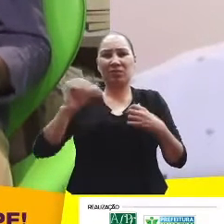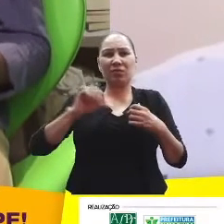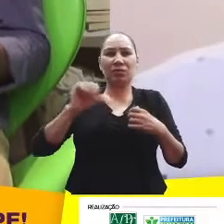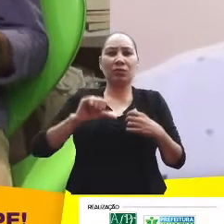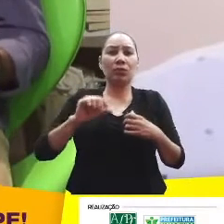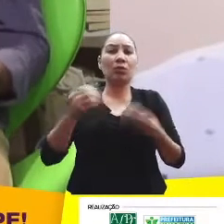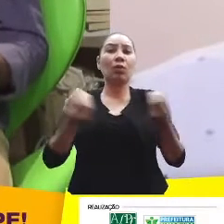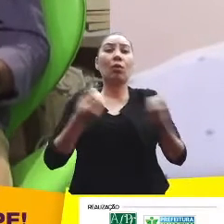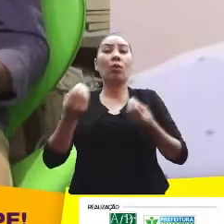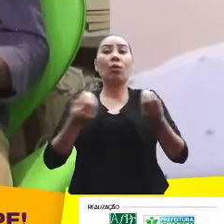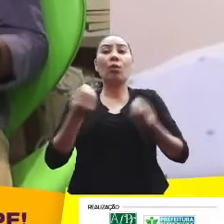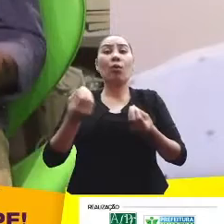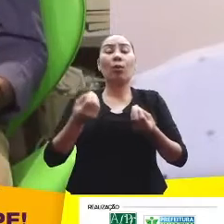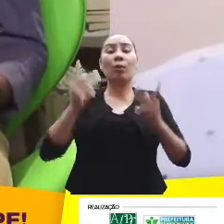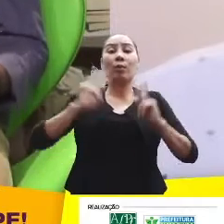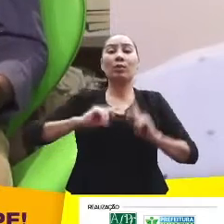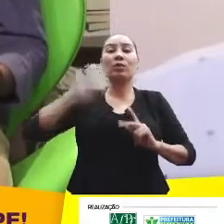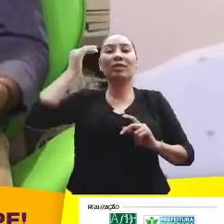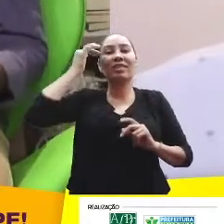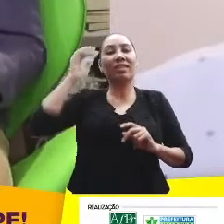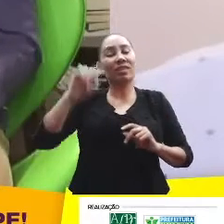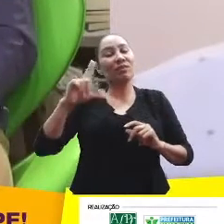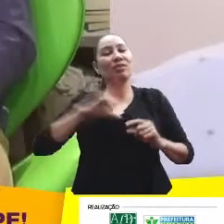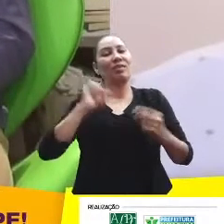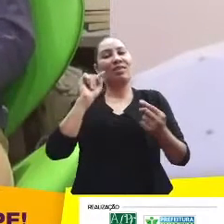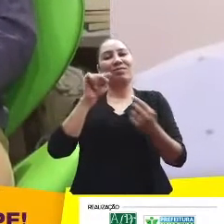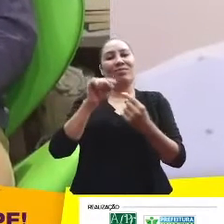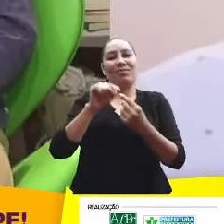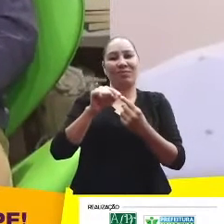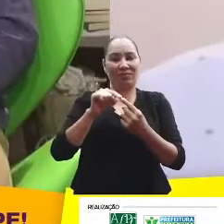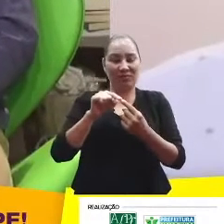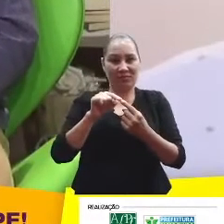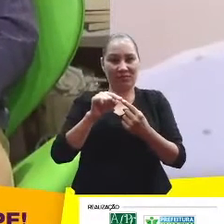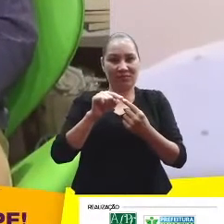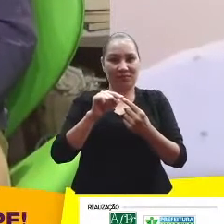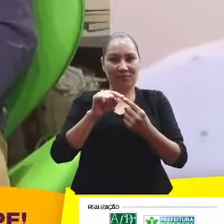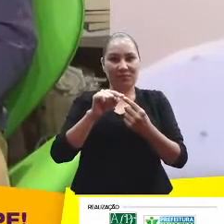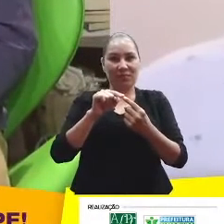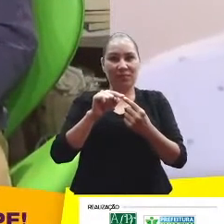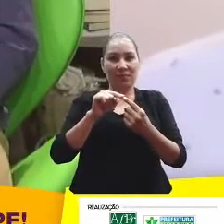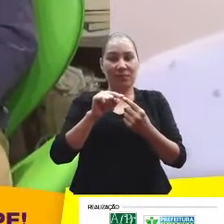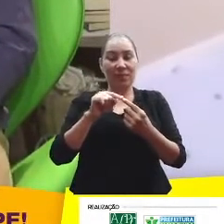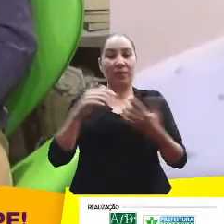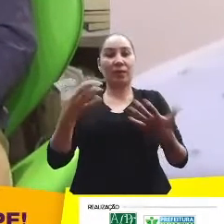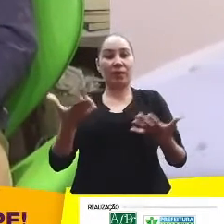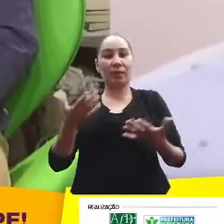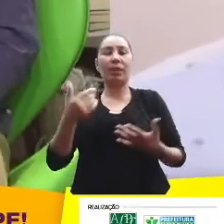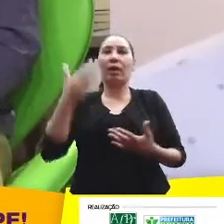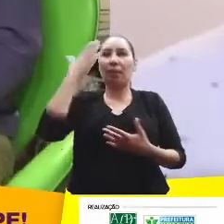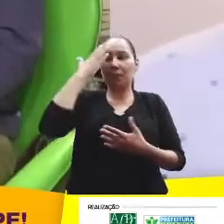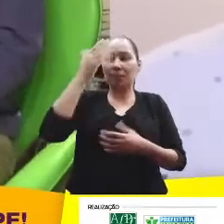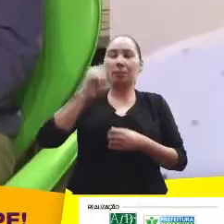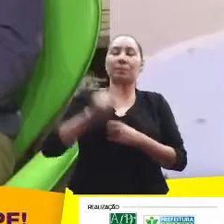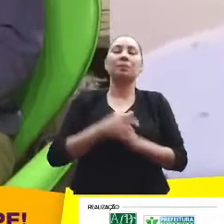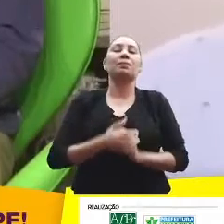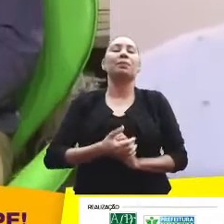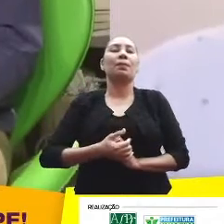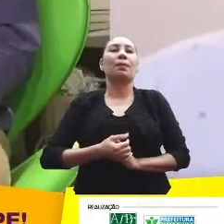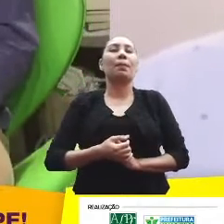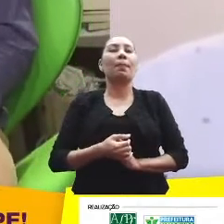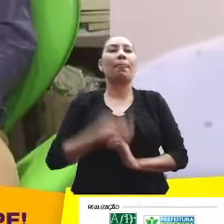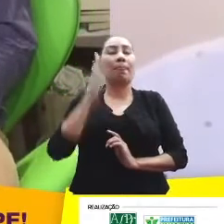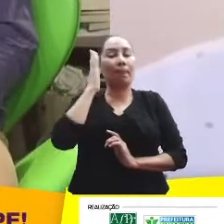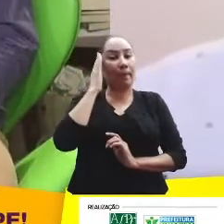fim útil, tem, né? Por que é bem-aventurados os aflitos? Obrigado, Bruno.